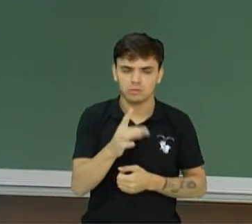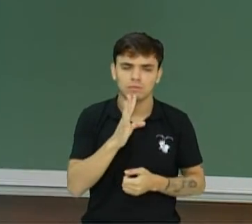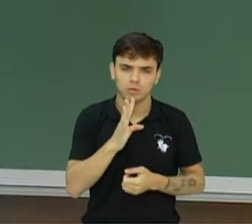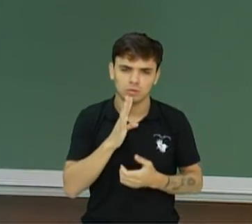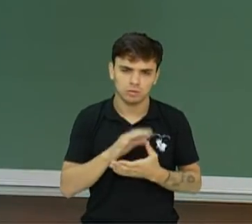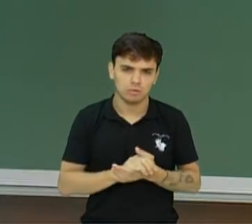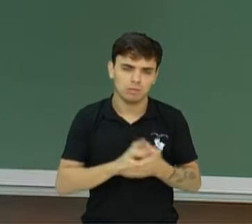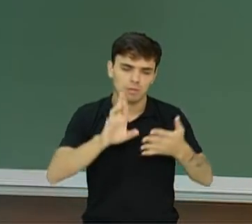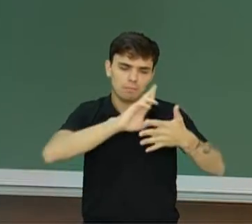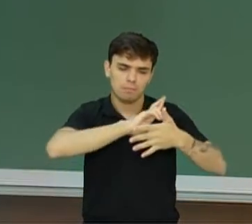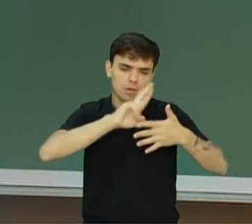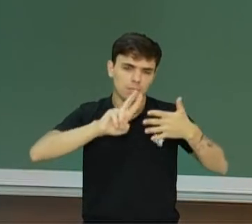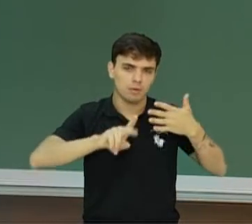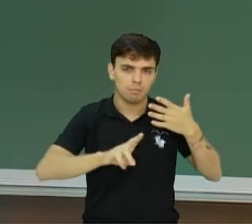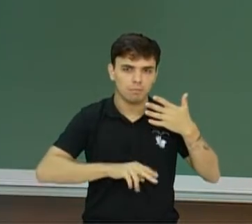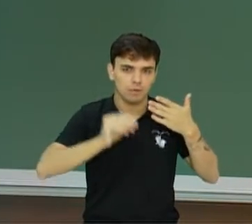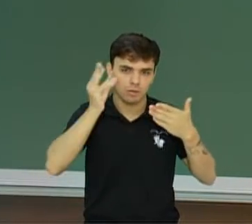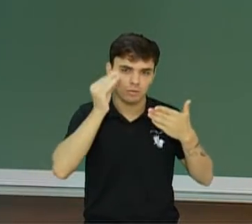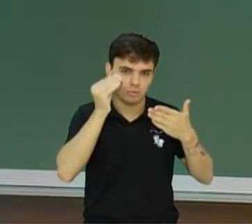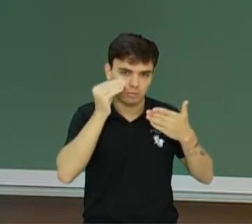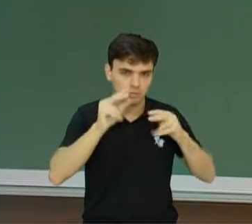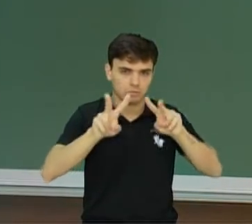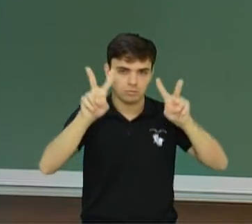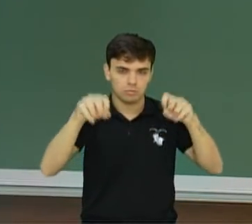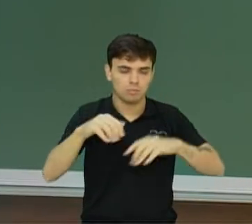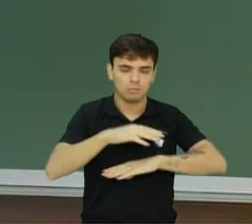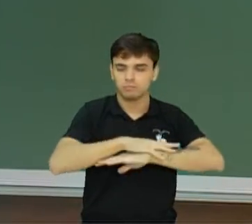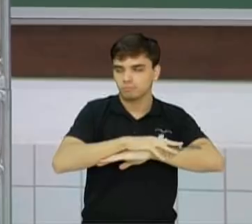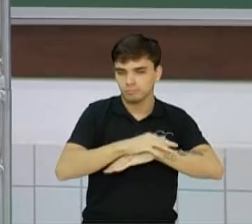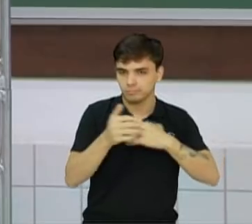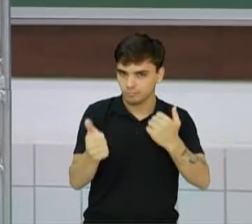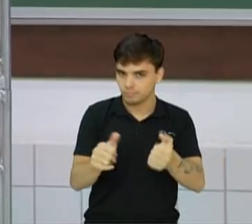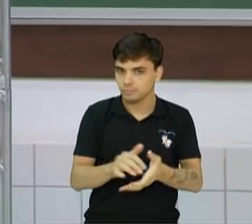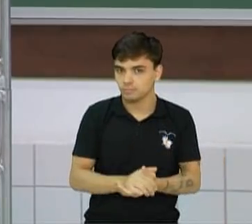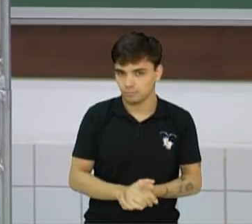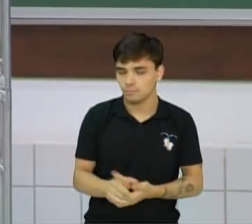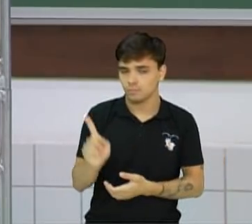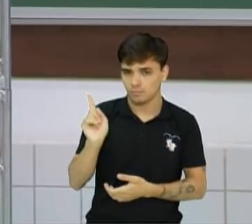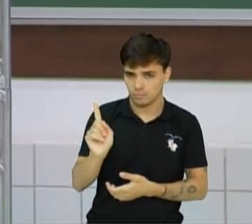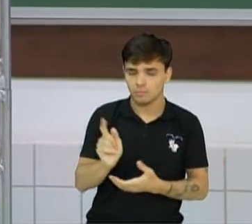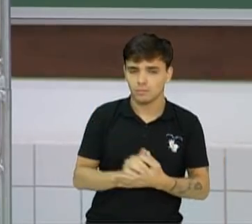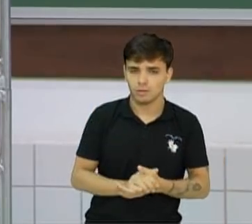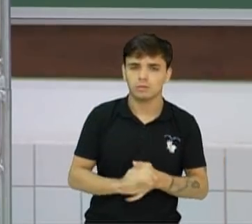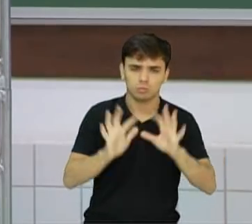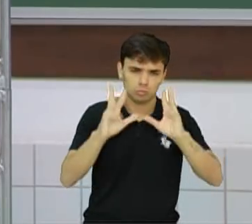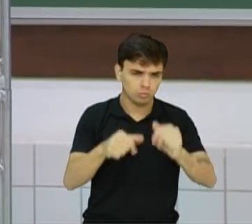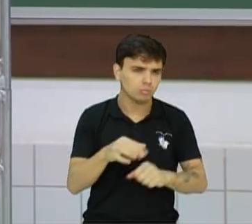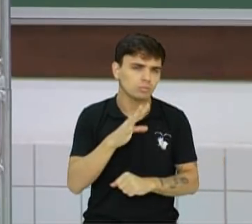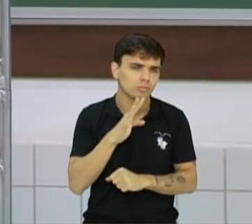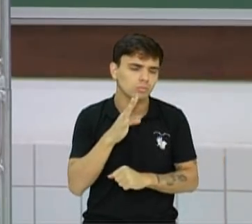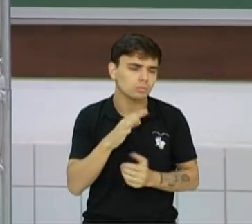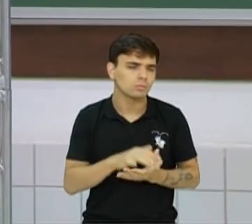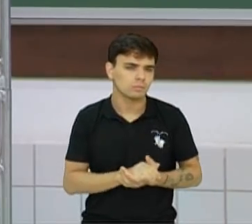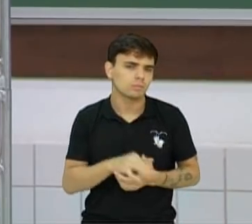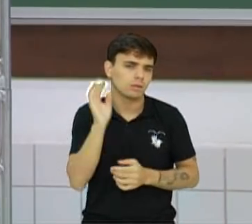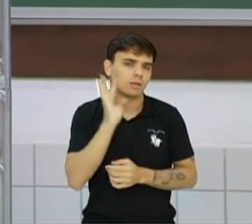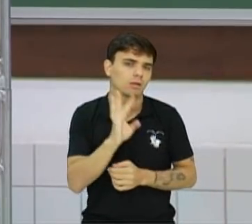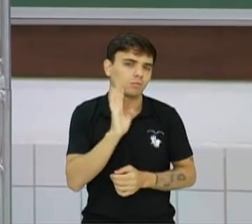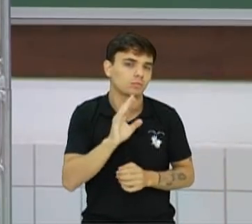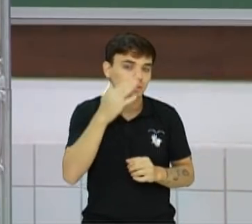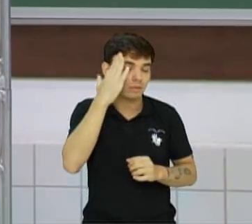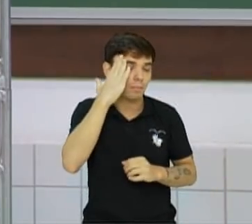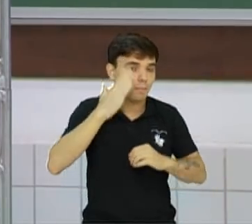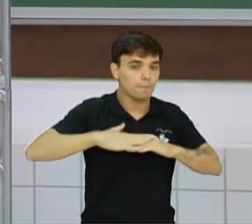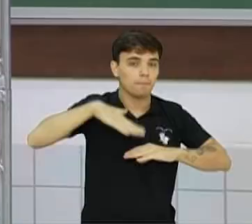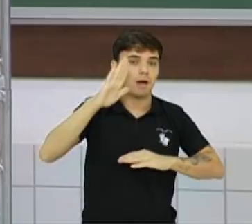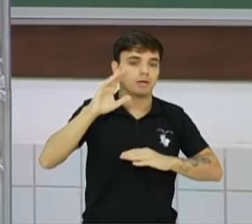saber várias outras curiosidades sobre a Mona Lisa, certo? Claro, Mona Lisa quase todo mundo conhece, mas é legal você saber um pouquinho mais.